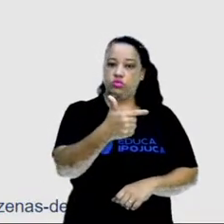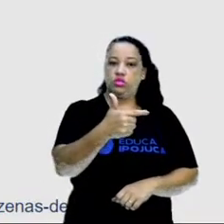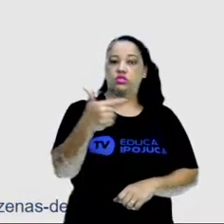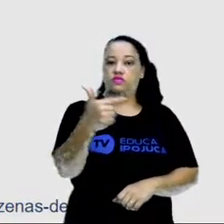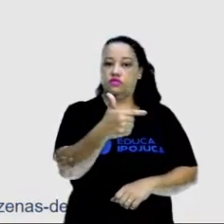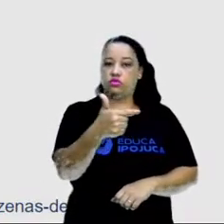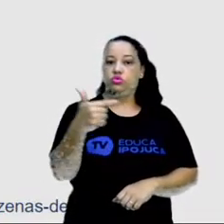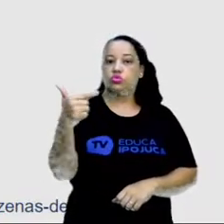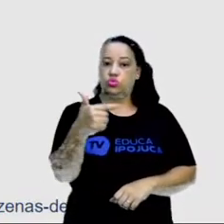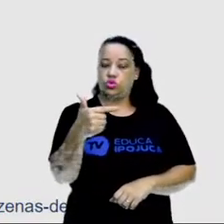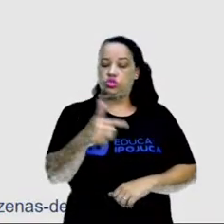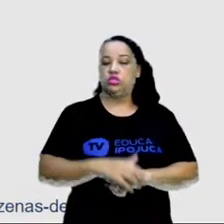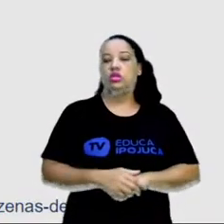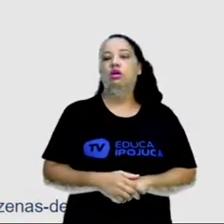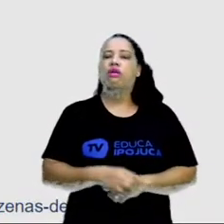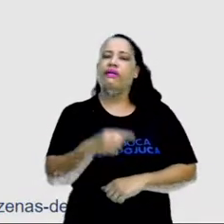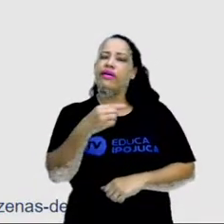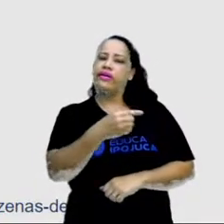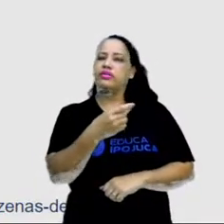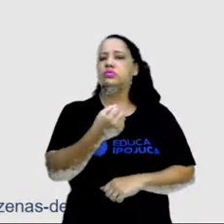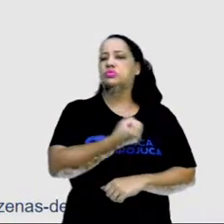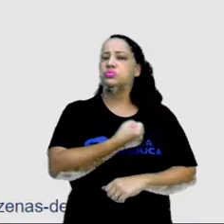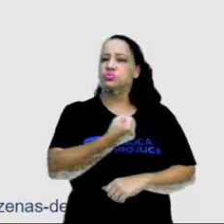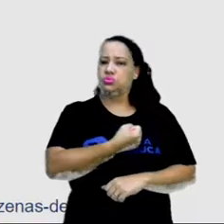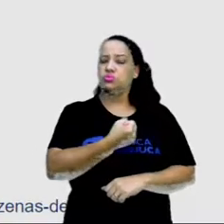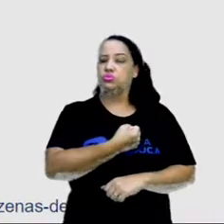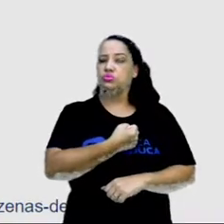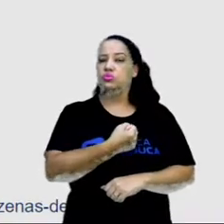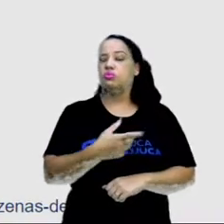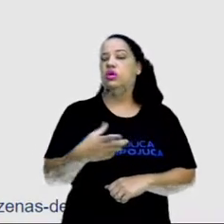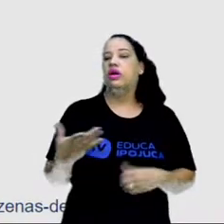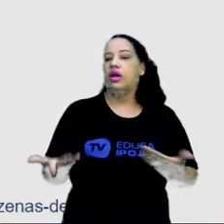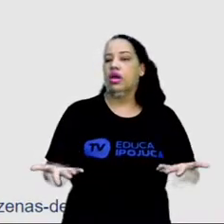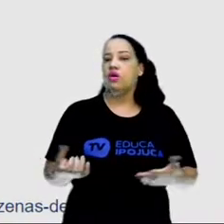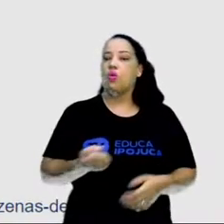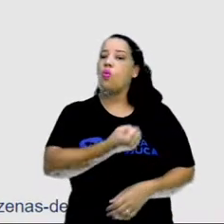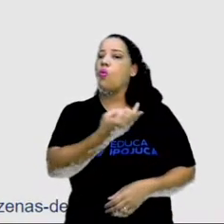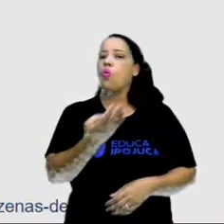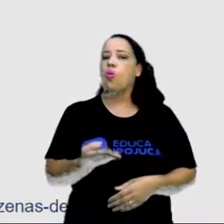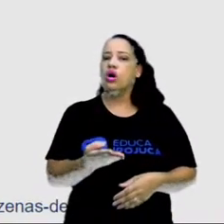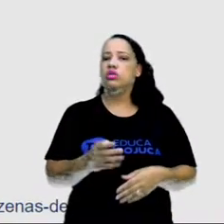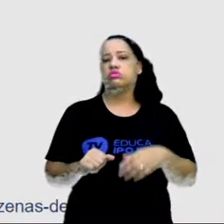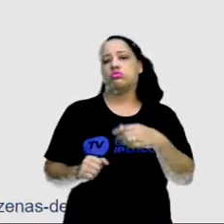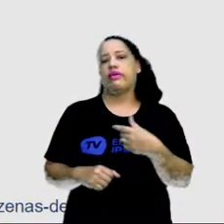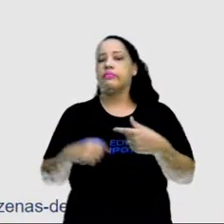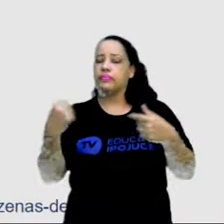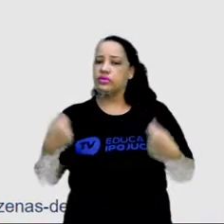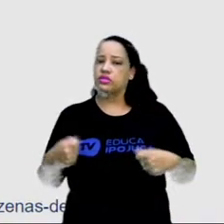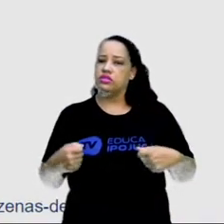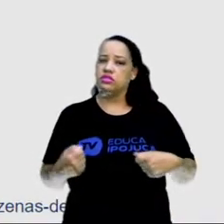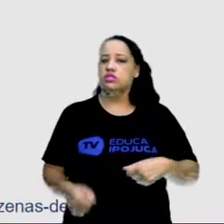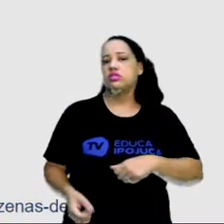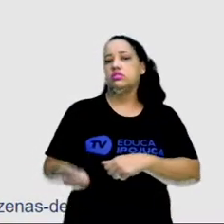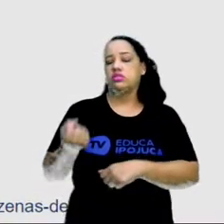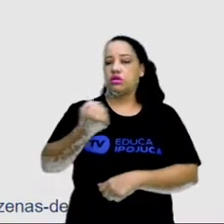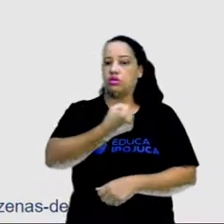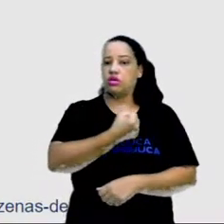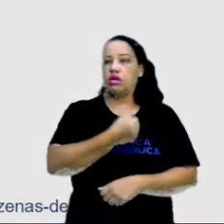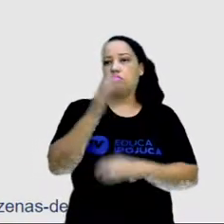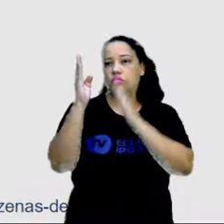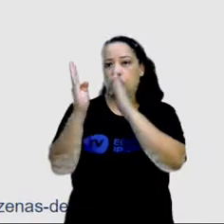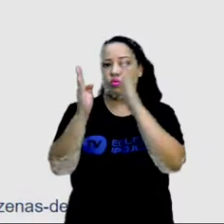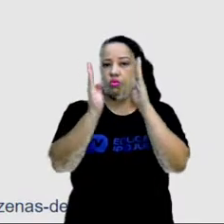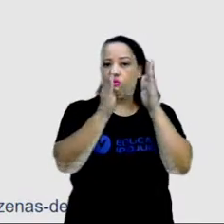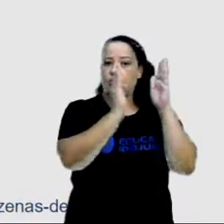222. Esse número 222, ele tem quantas ordens? Ele tem três, são três numerais que estão